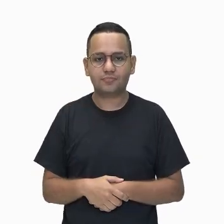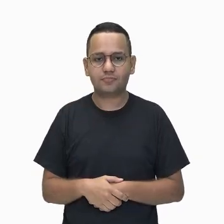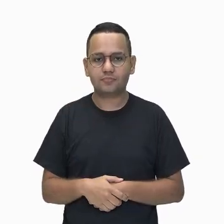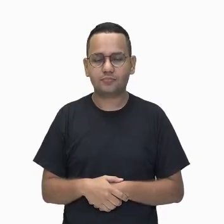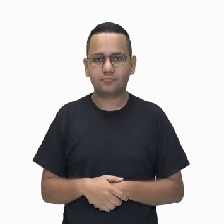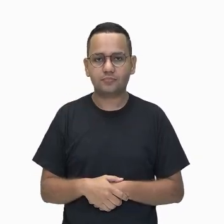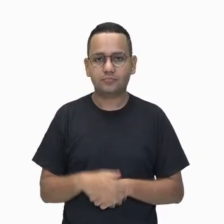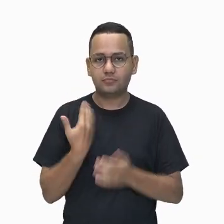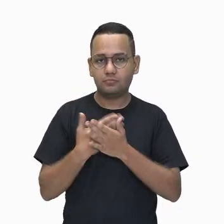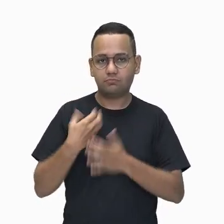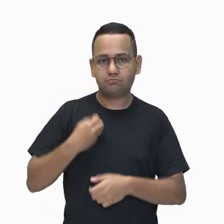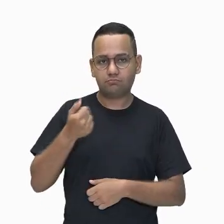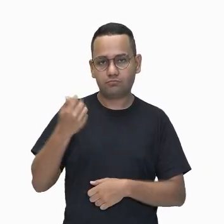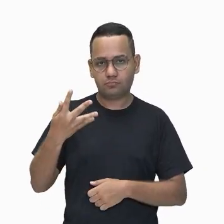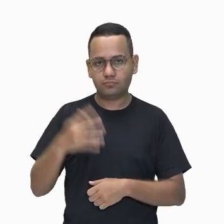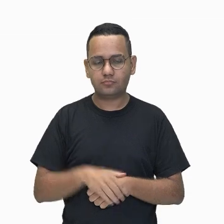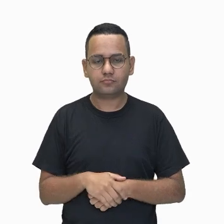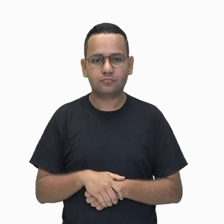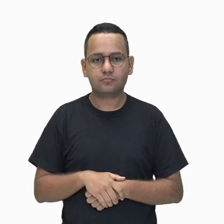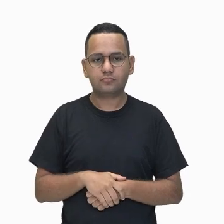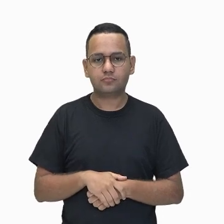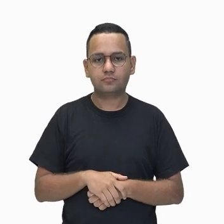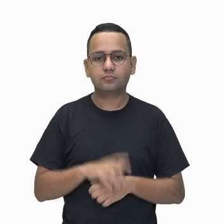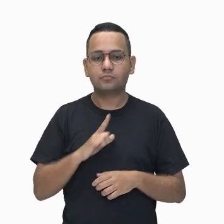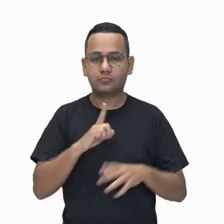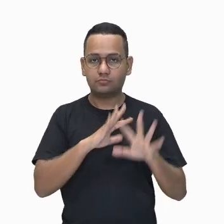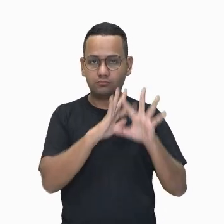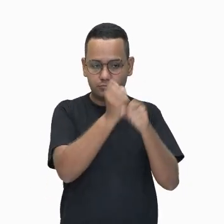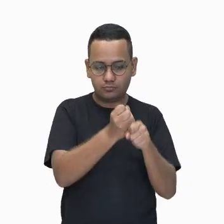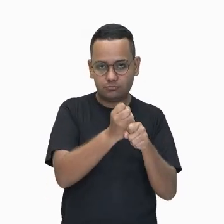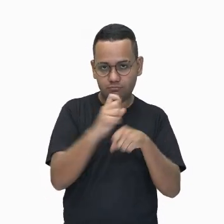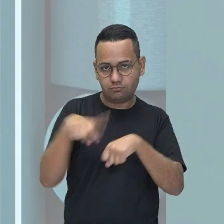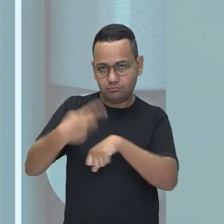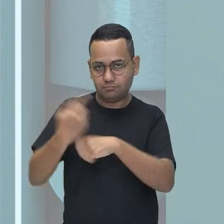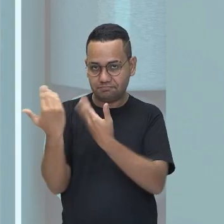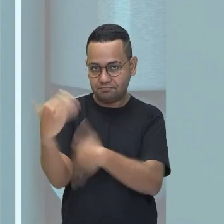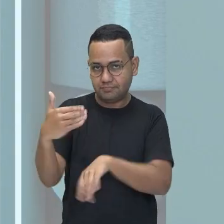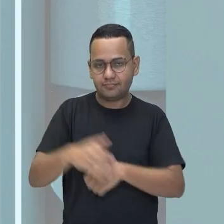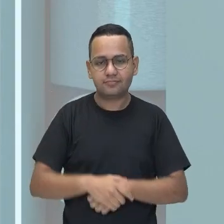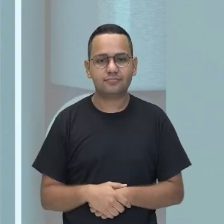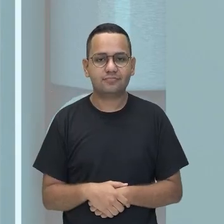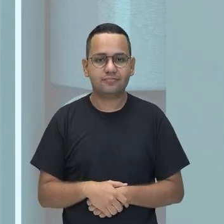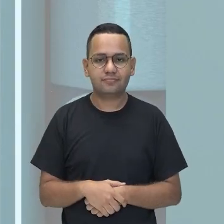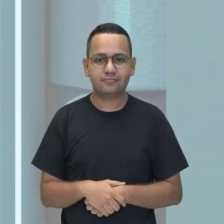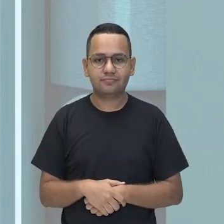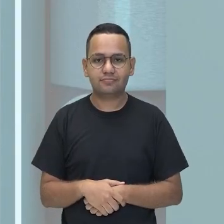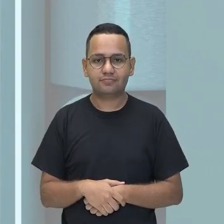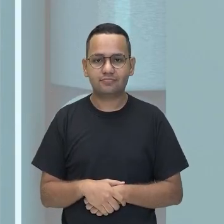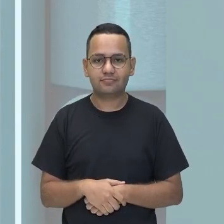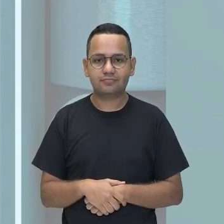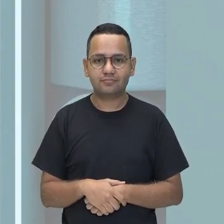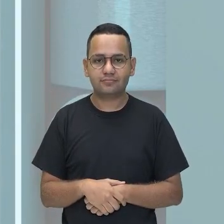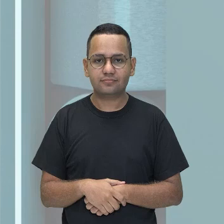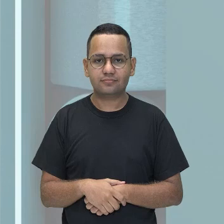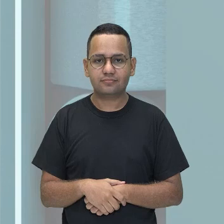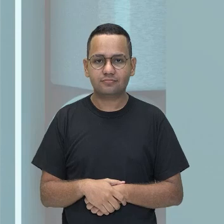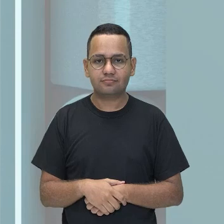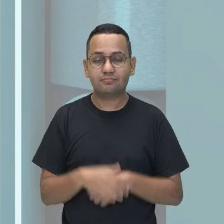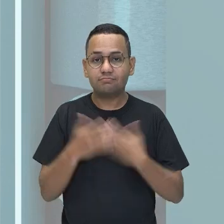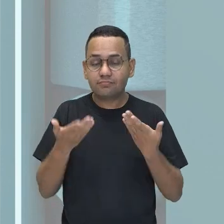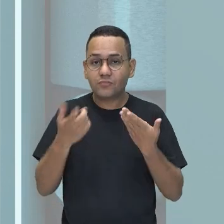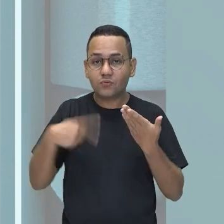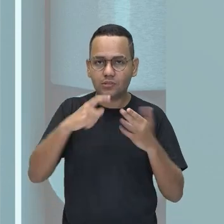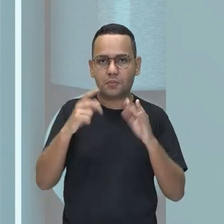aula. Na aula de número 14, temos aí a revisão seguida aí da nossa avaliação, ok? Então, redobrem